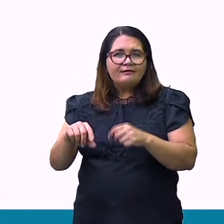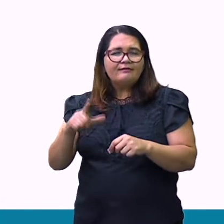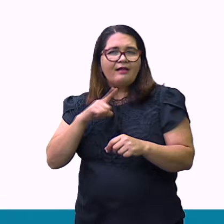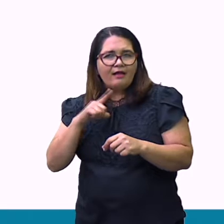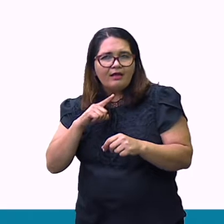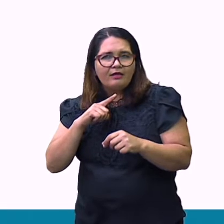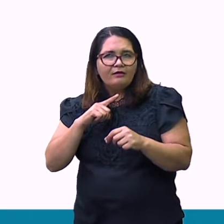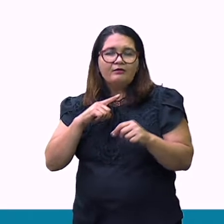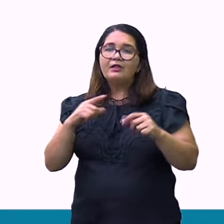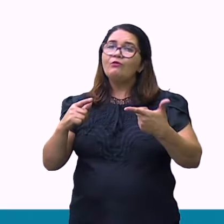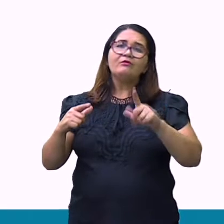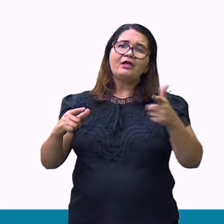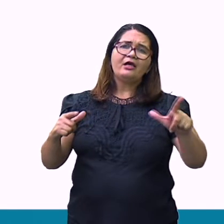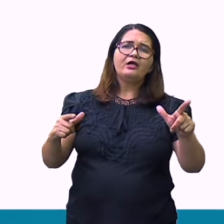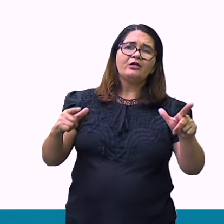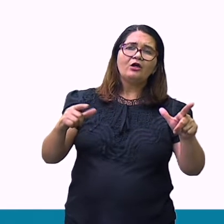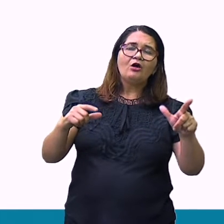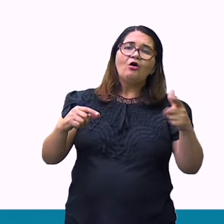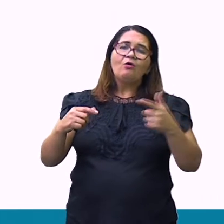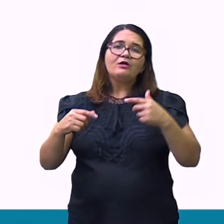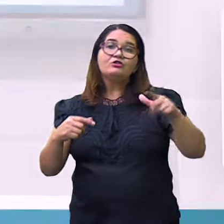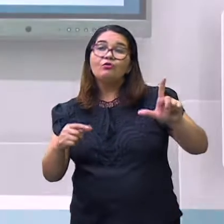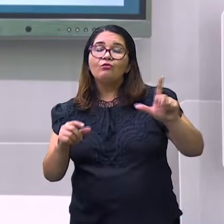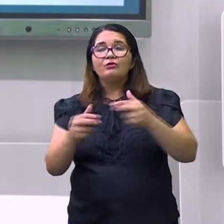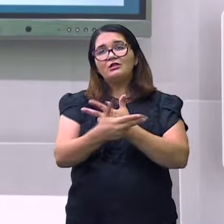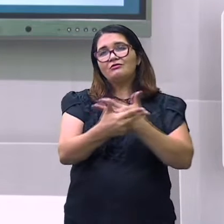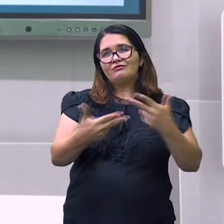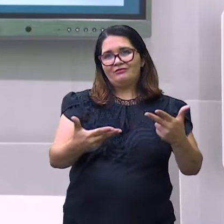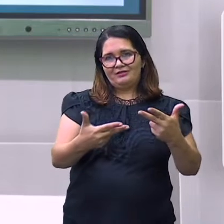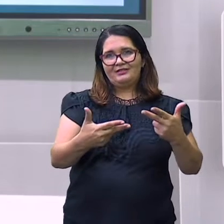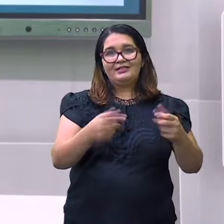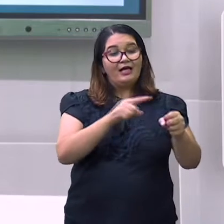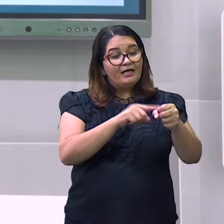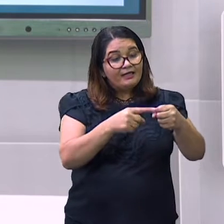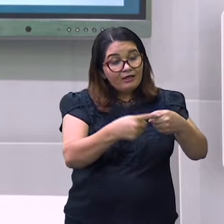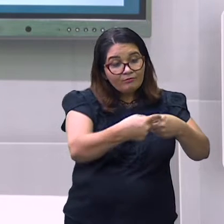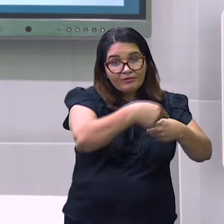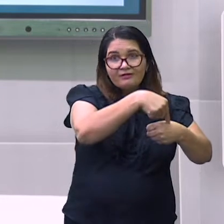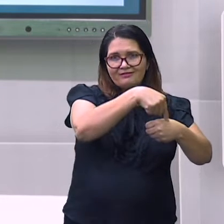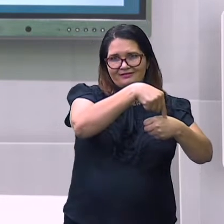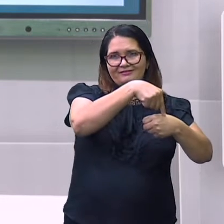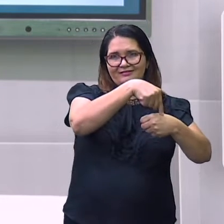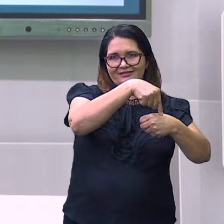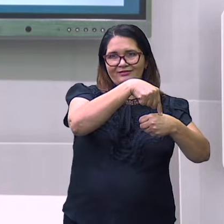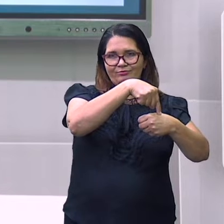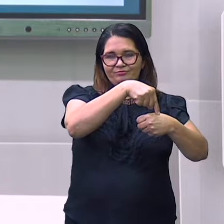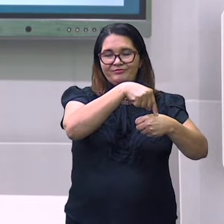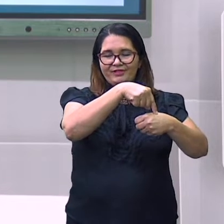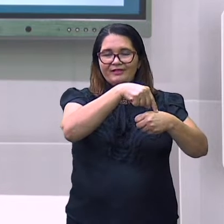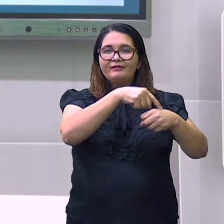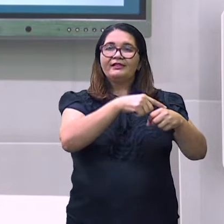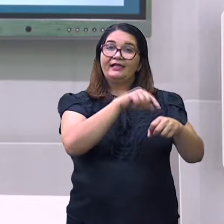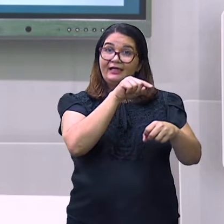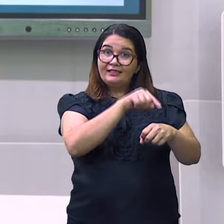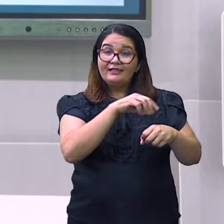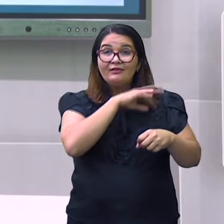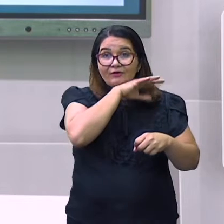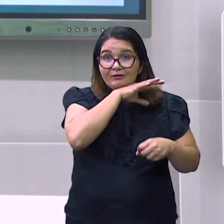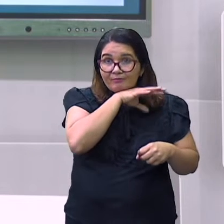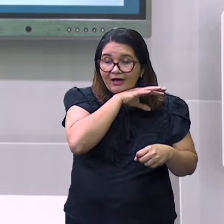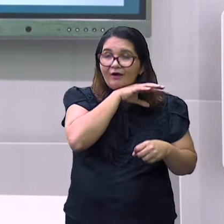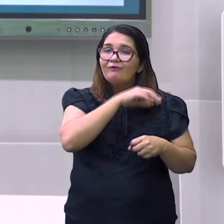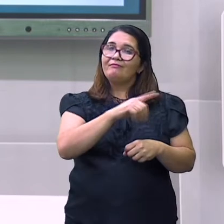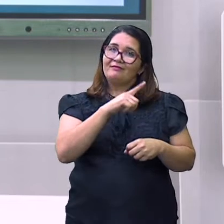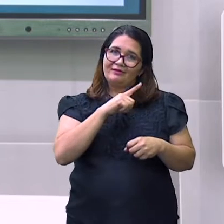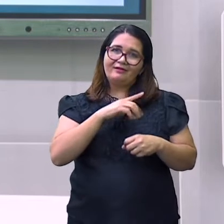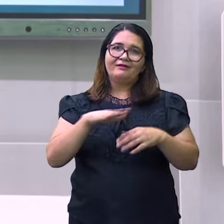membrana plasmática, a gente também vai ter a parede celular. Então, nós vamos ter uma parede celular, depois a